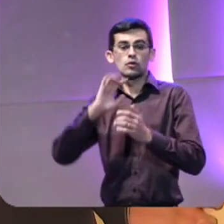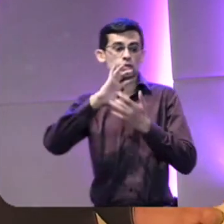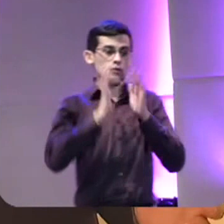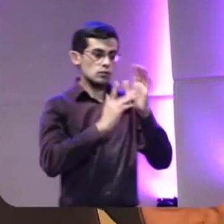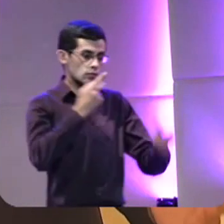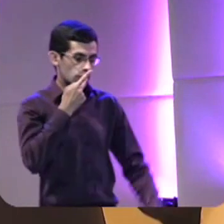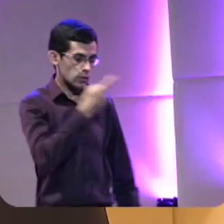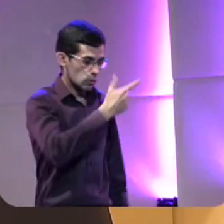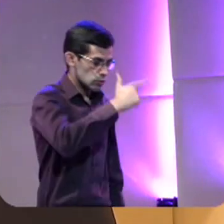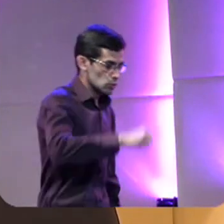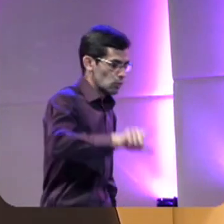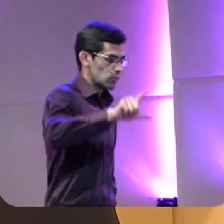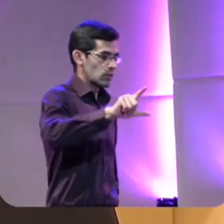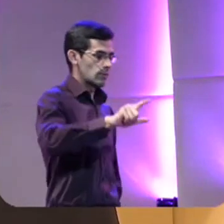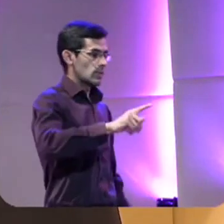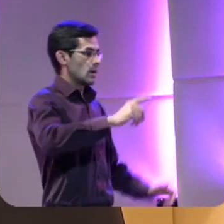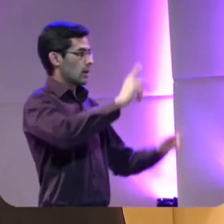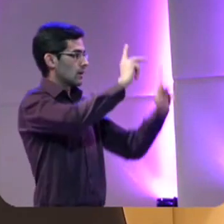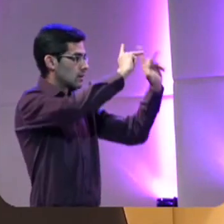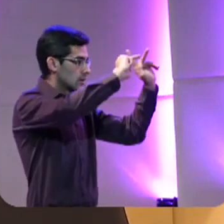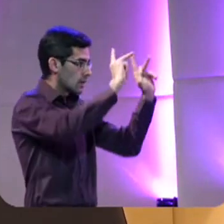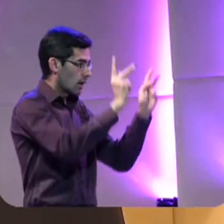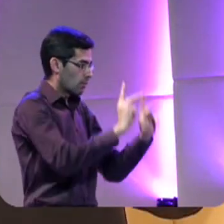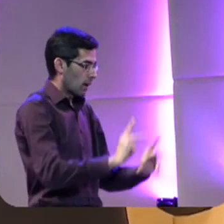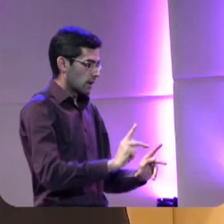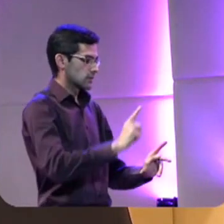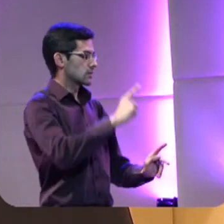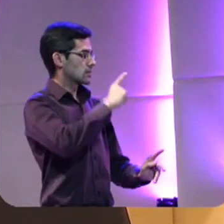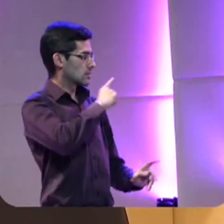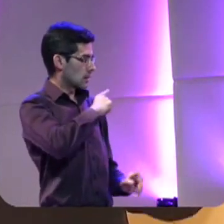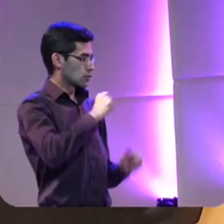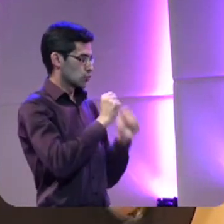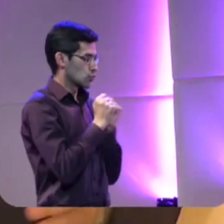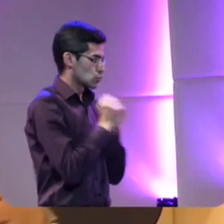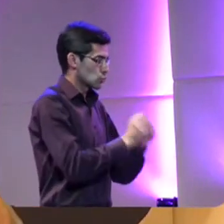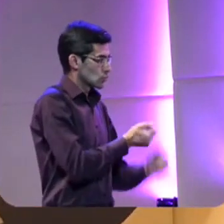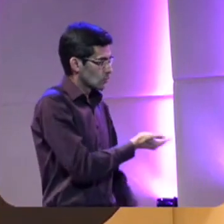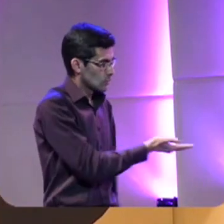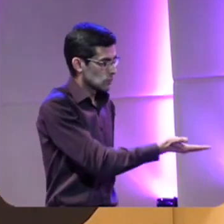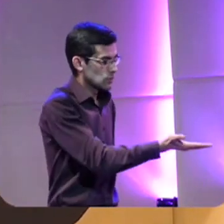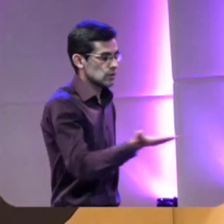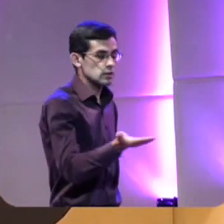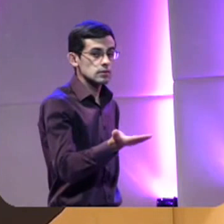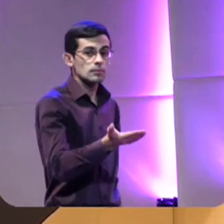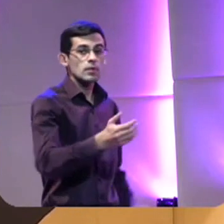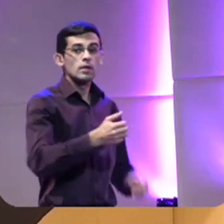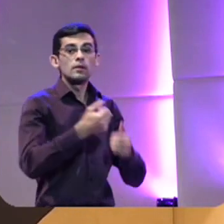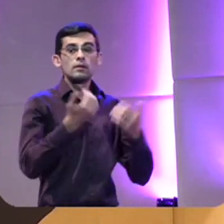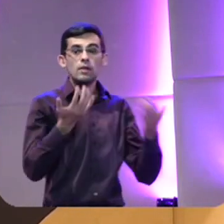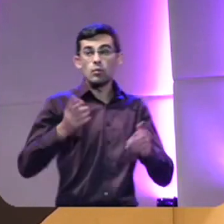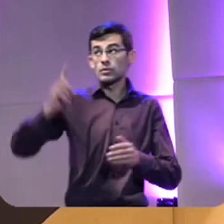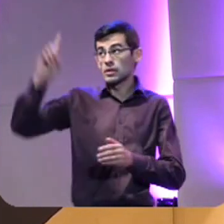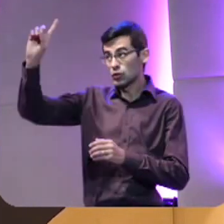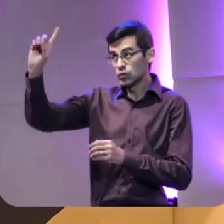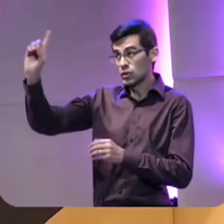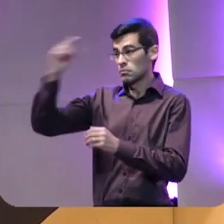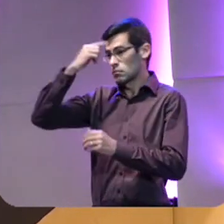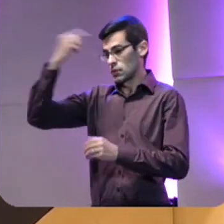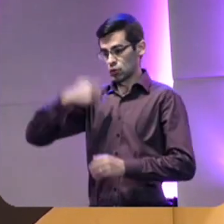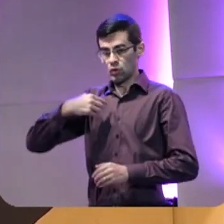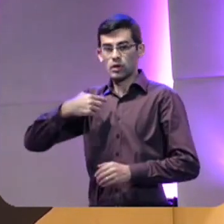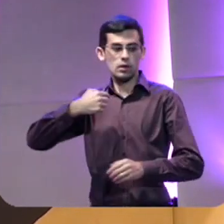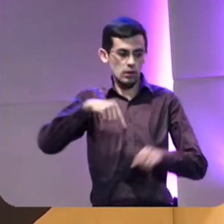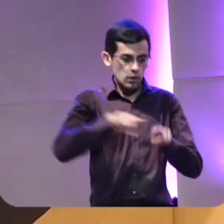Jesus disse de novo: que a paz seja com vocês. E assim como o Pai me enviou, eu